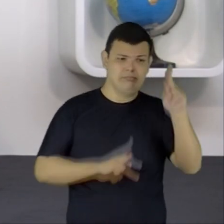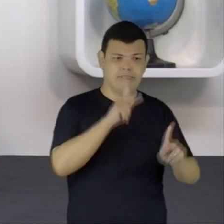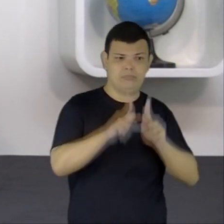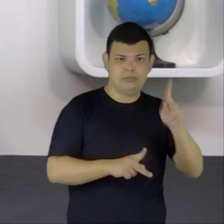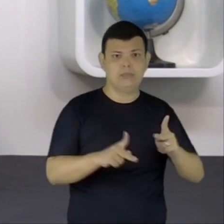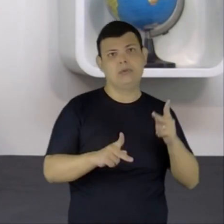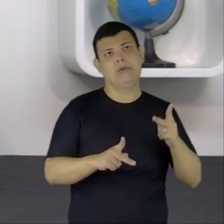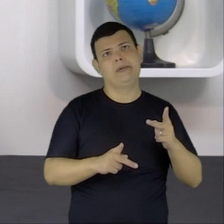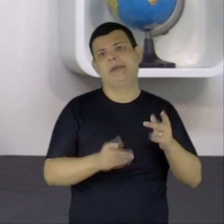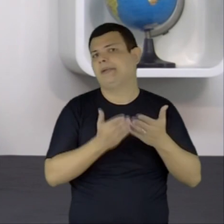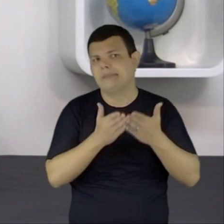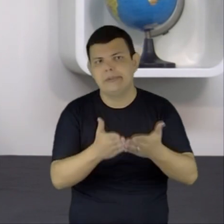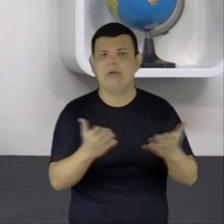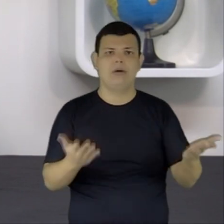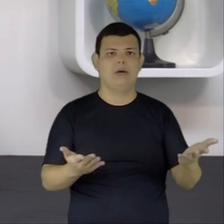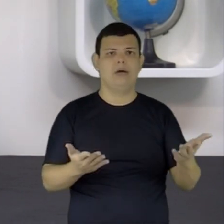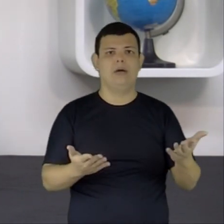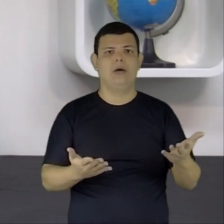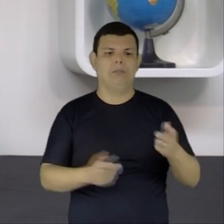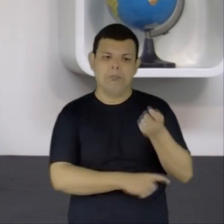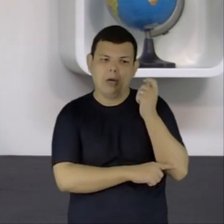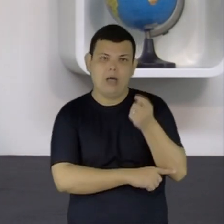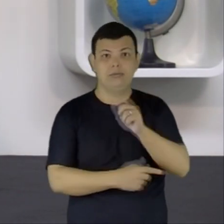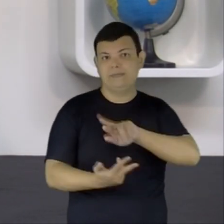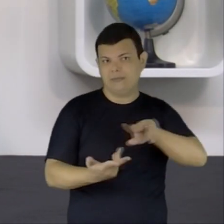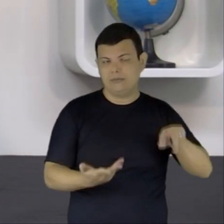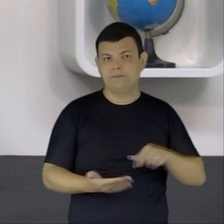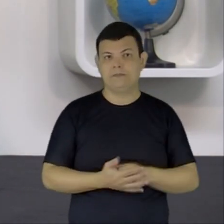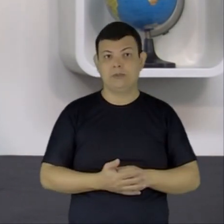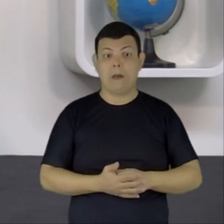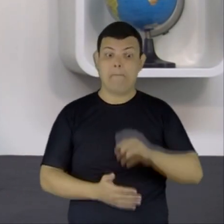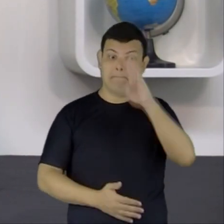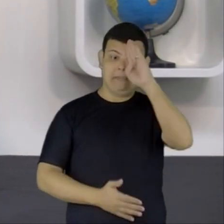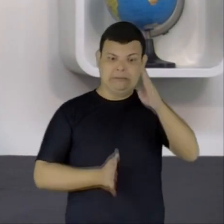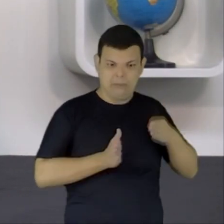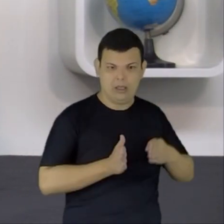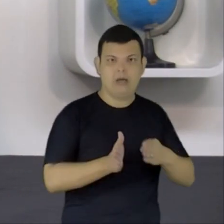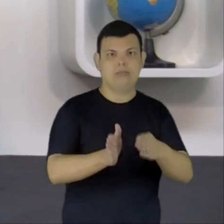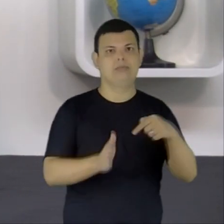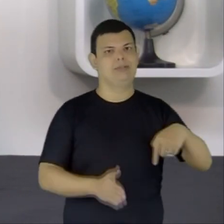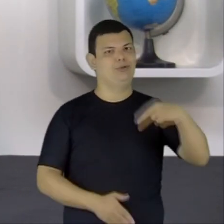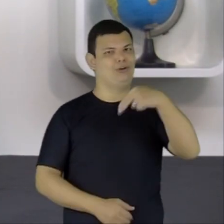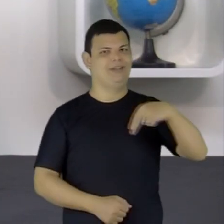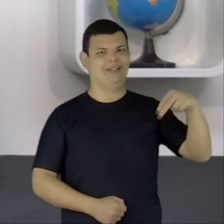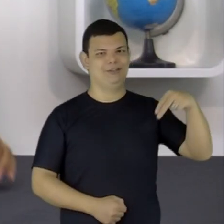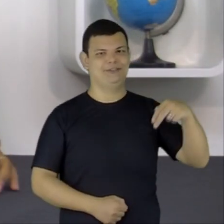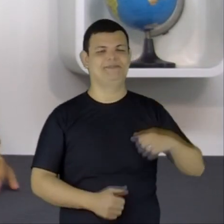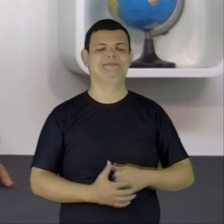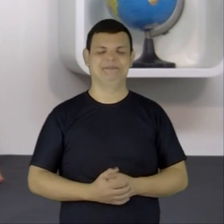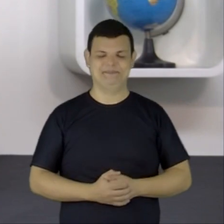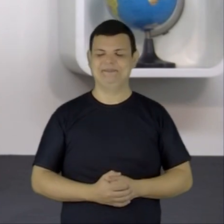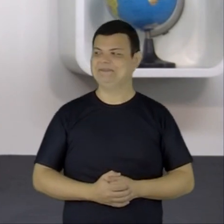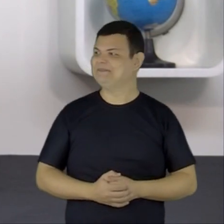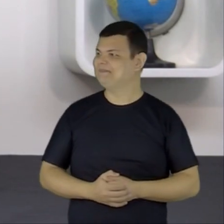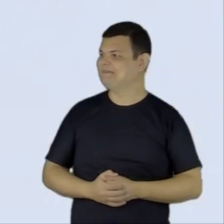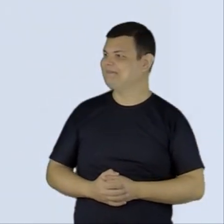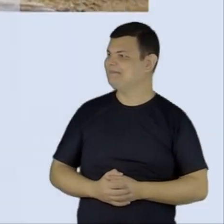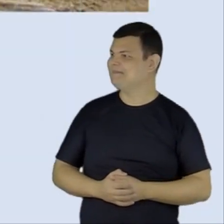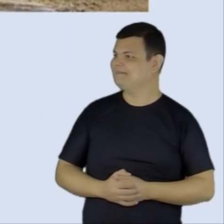rios navegáveis. O Rio São Francisco é o maior dos rios, não é o único rio da região Nordeste, tá ok? Então volta comigo para o slide.